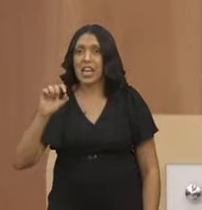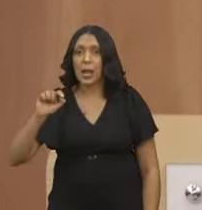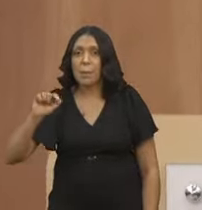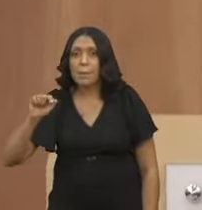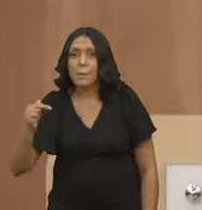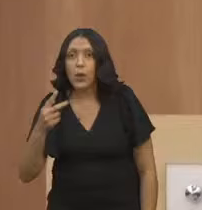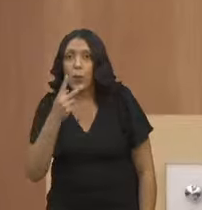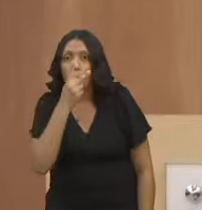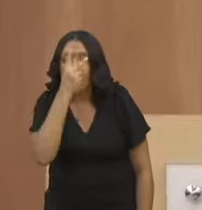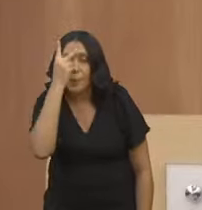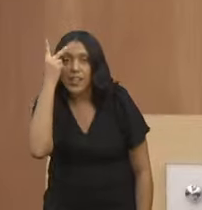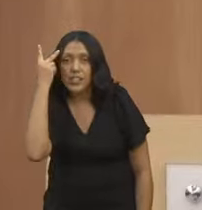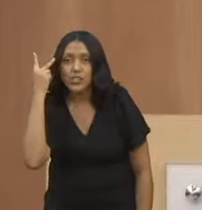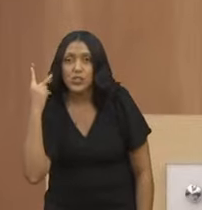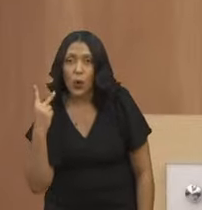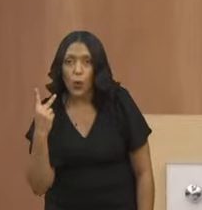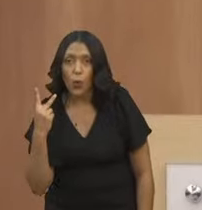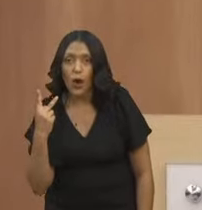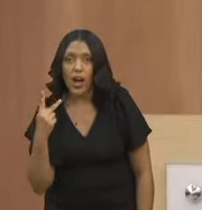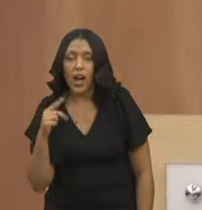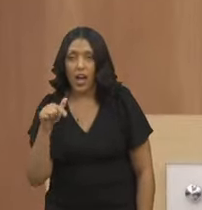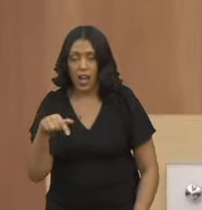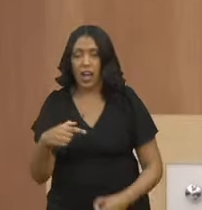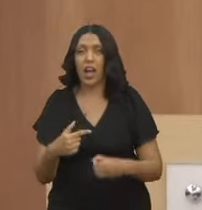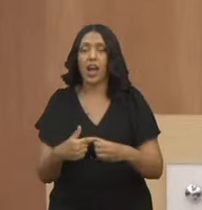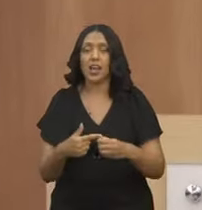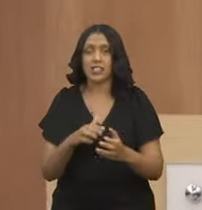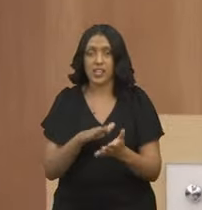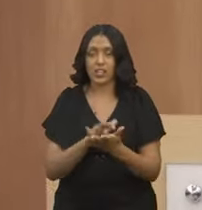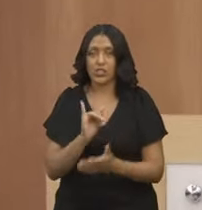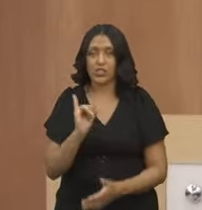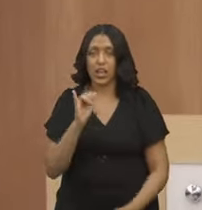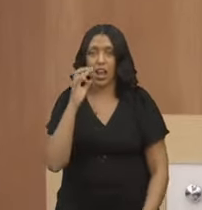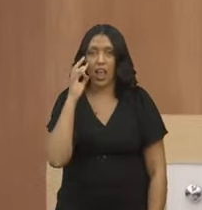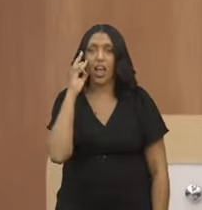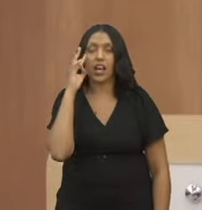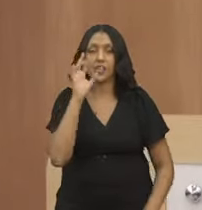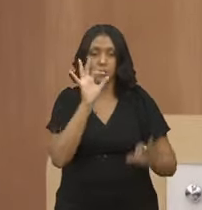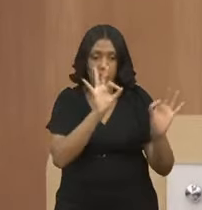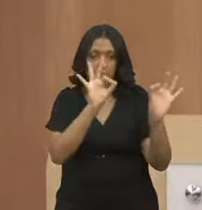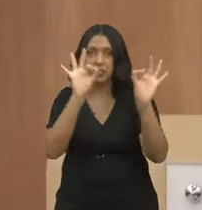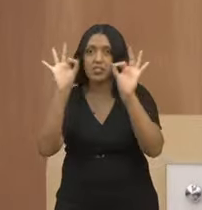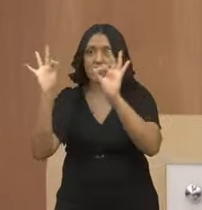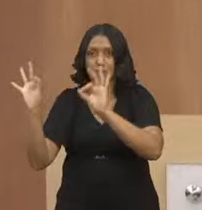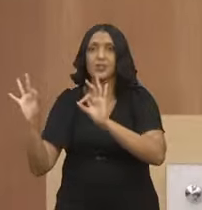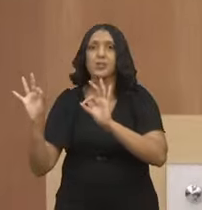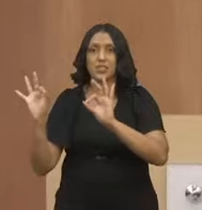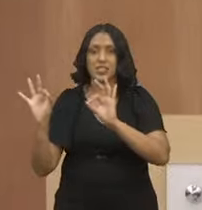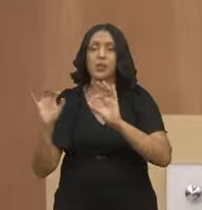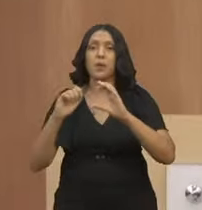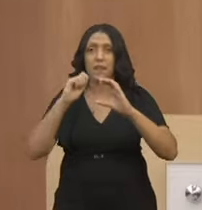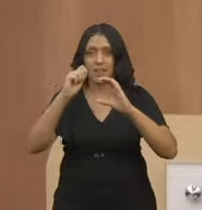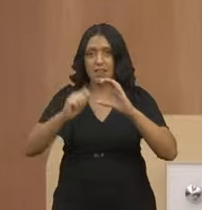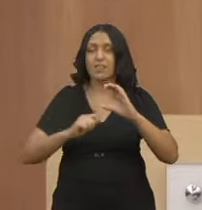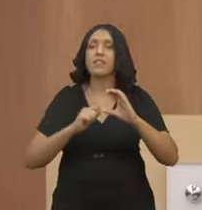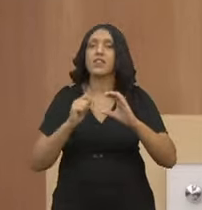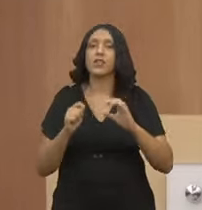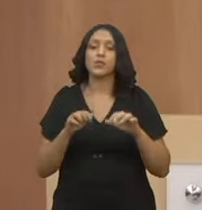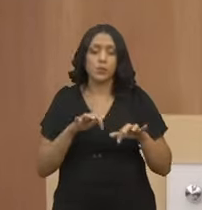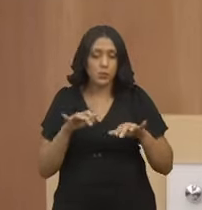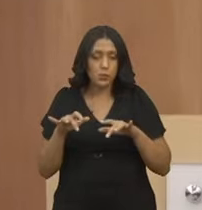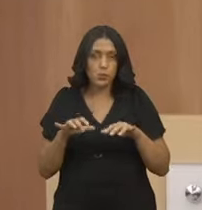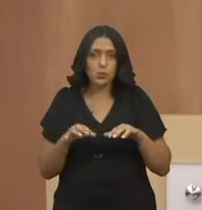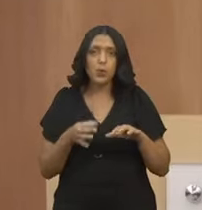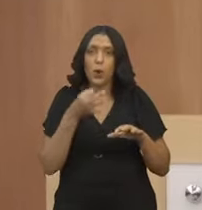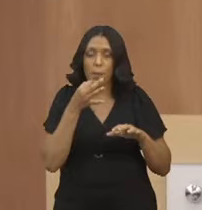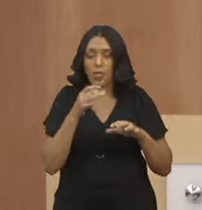visualizações. 100 mil pessoas de Jacareí viram esses vídeos e muitas delas interagiram com a publicação,